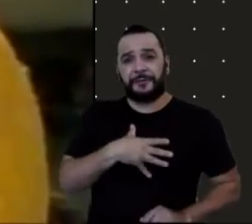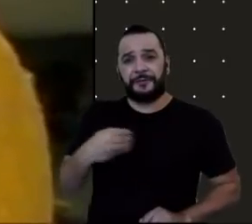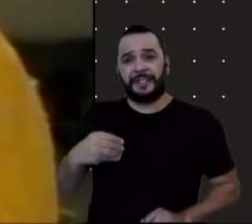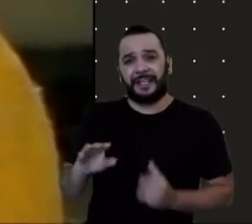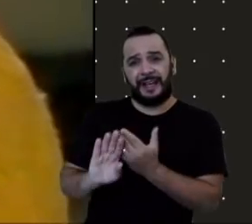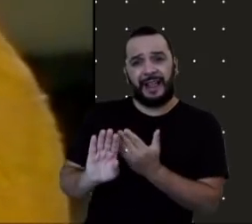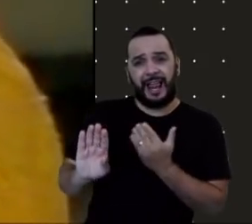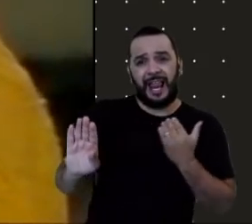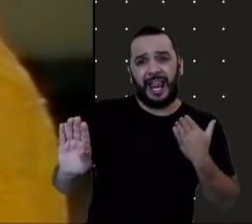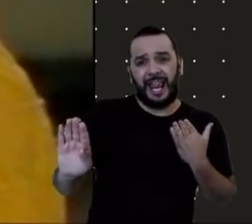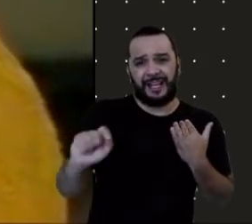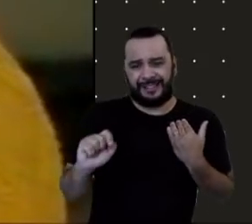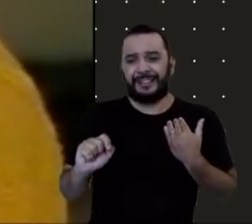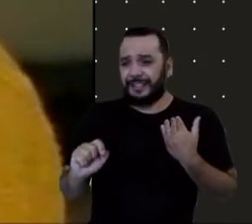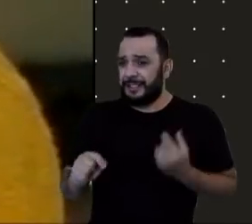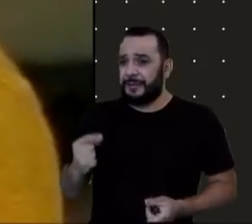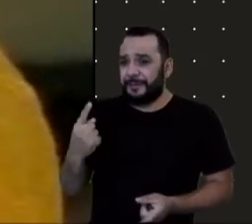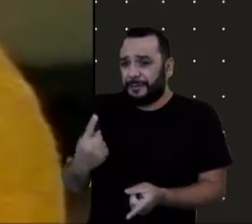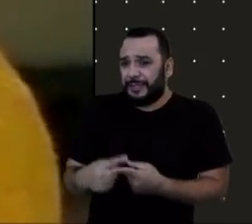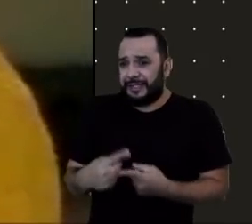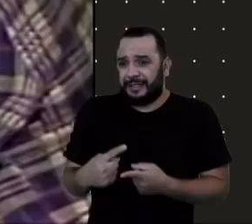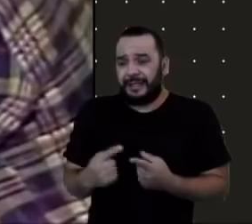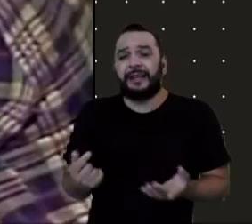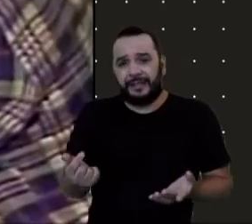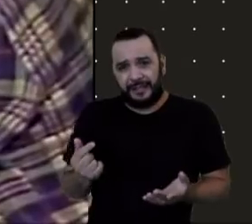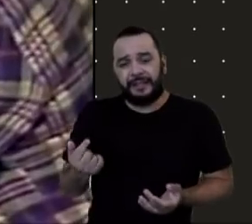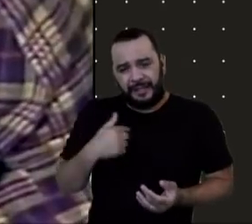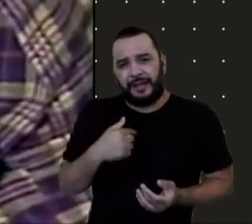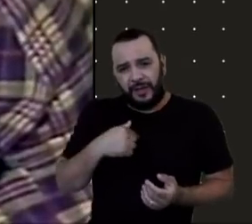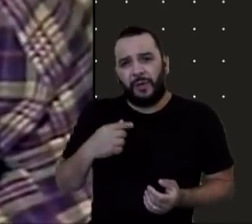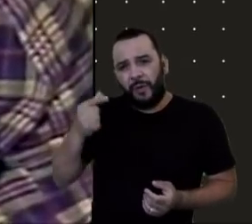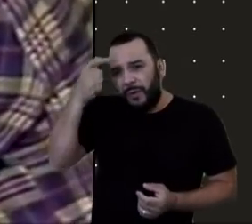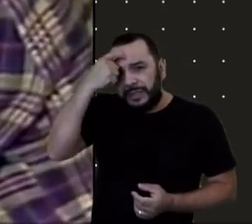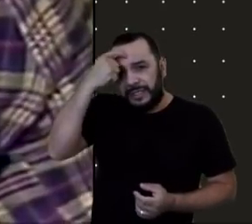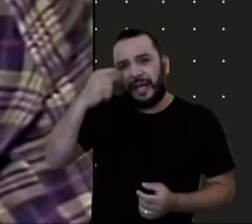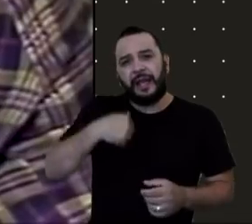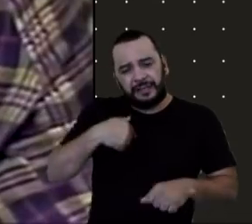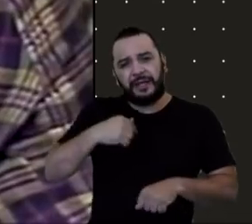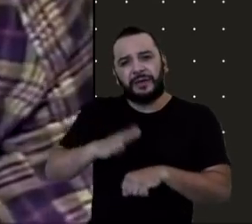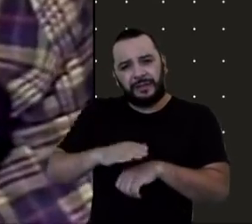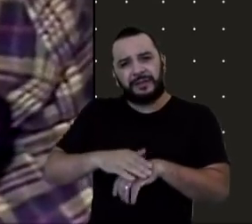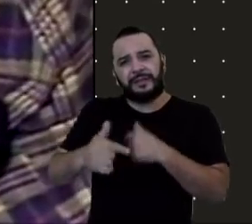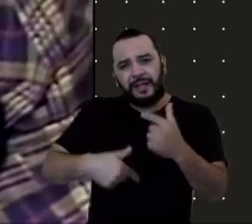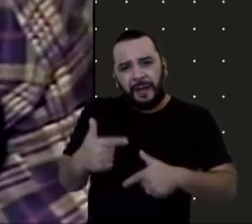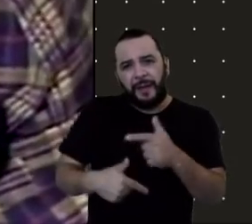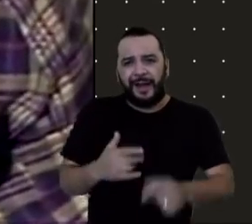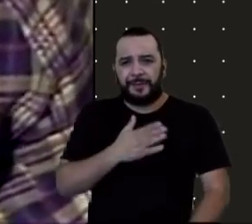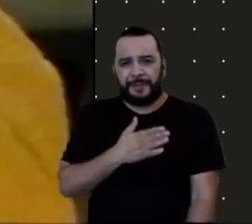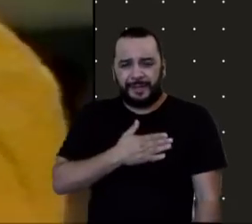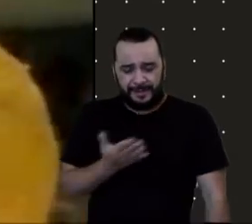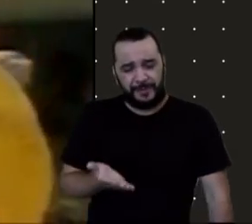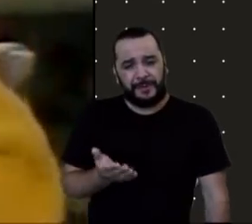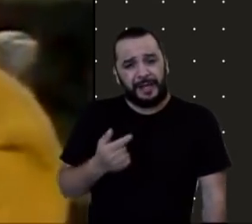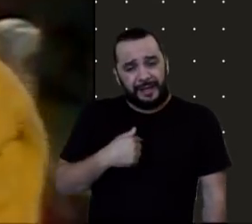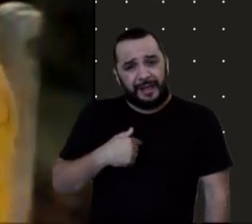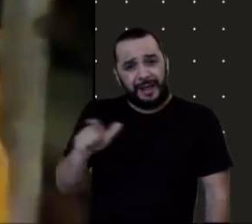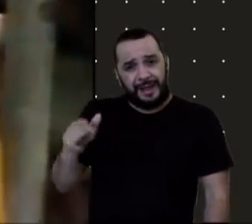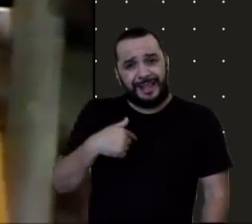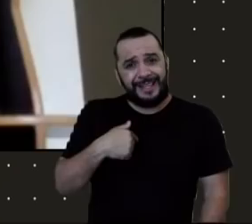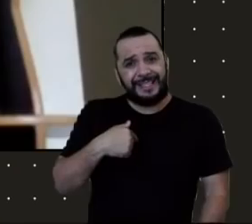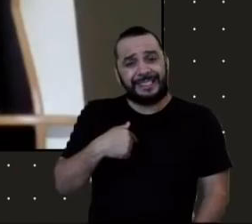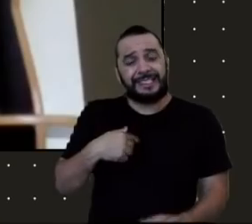Ela viu que eu estava bem amparada, protegida por Abujamra, que eu estava consciente do que eu estava fazendo no meu trabalho. Ela